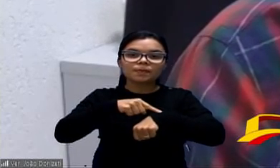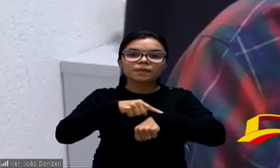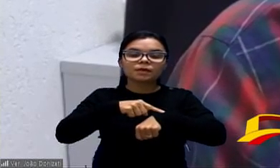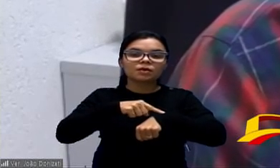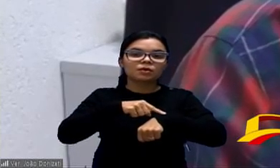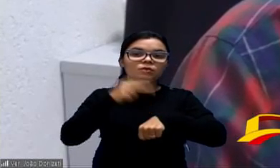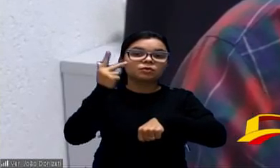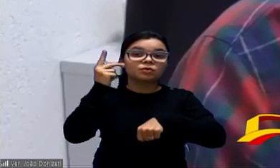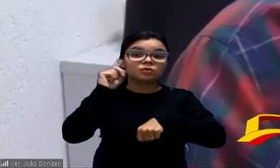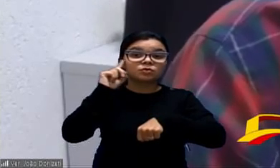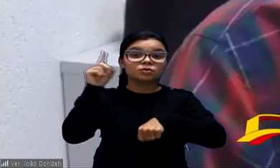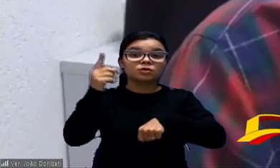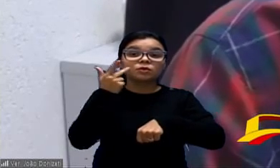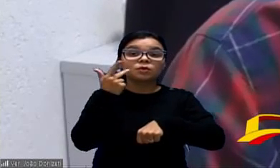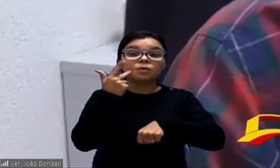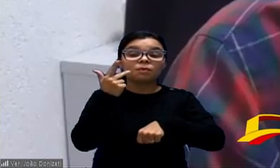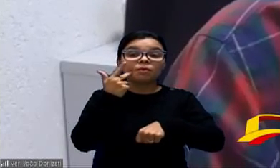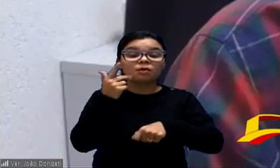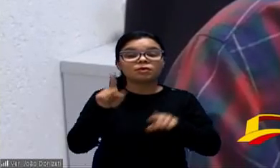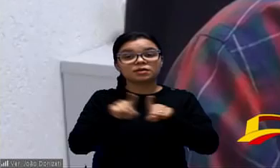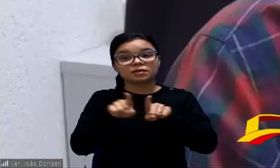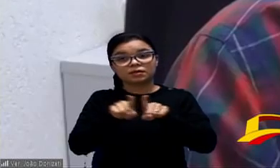após feriado, né?